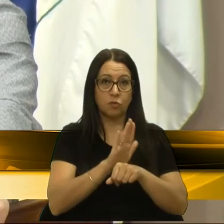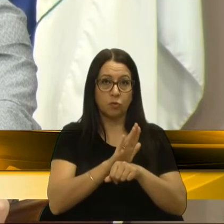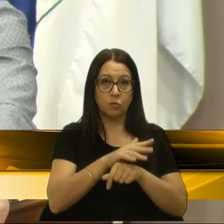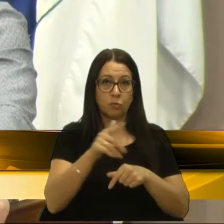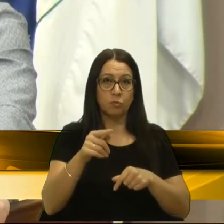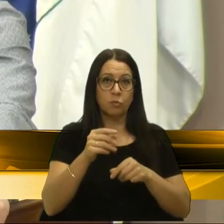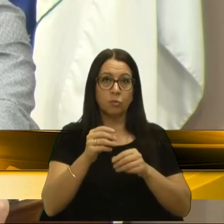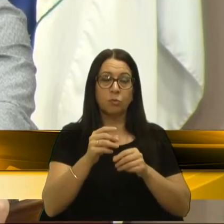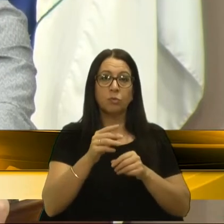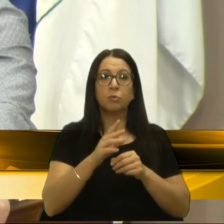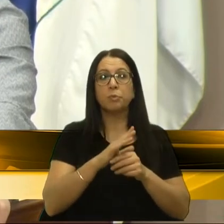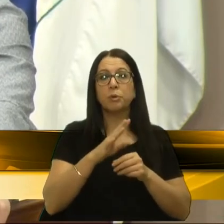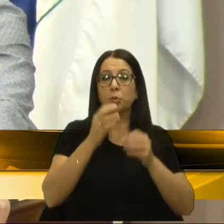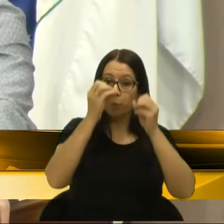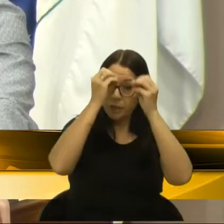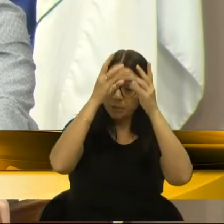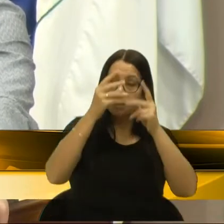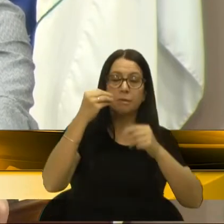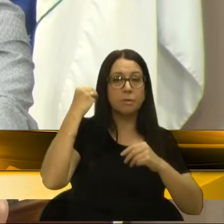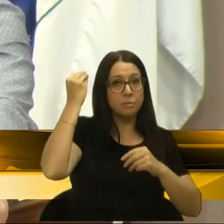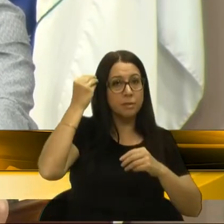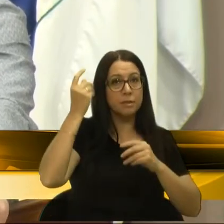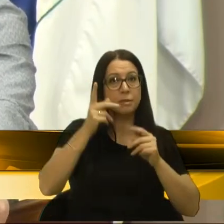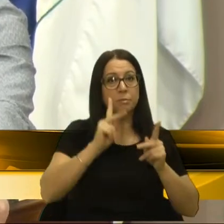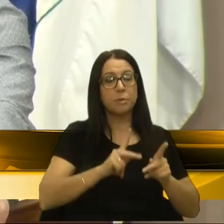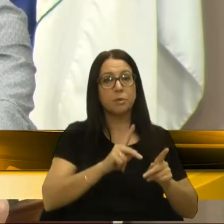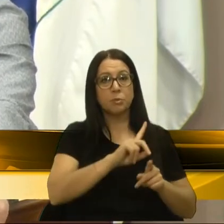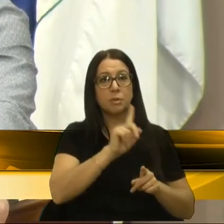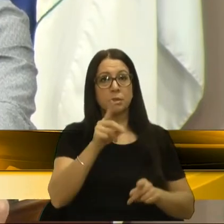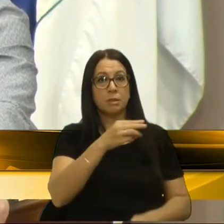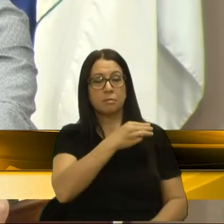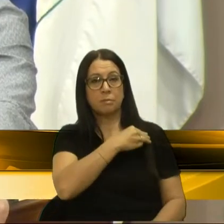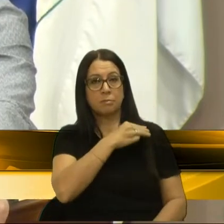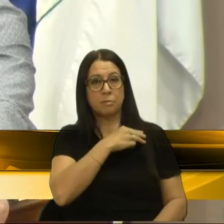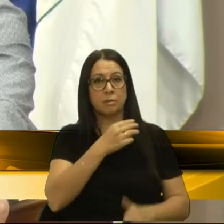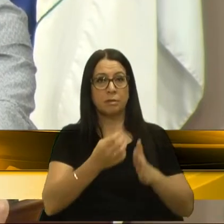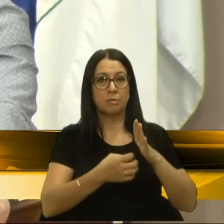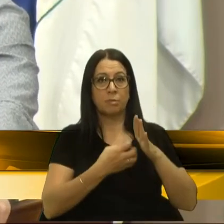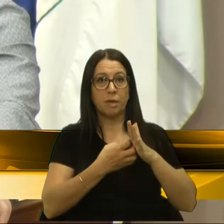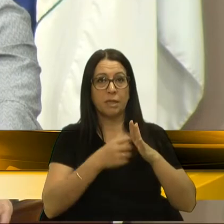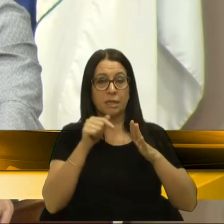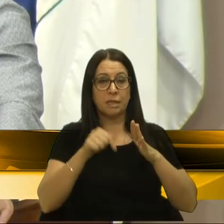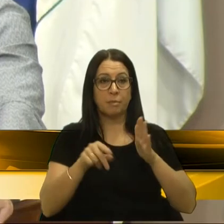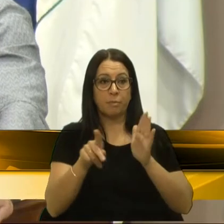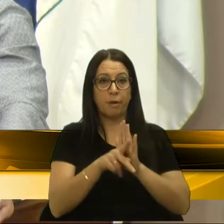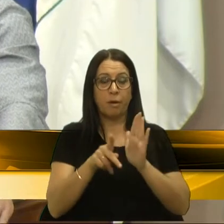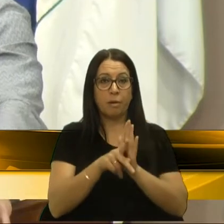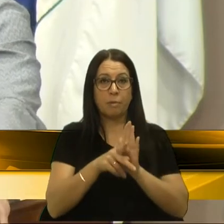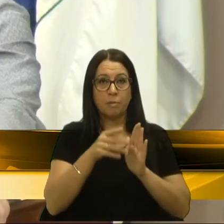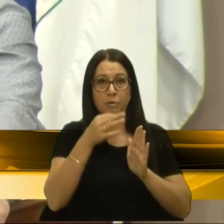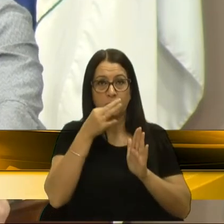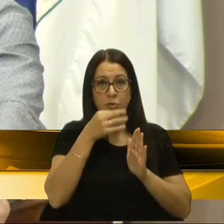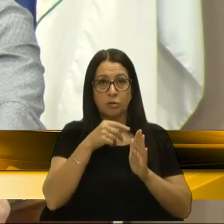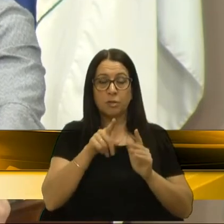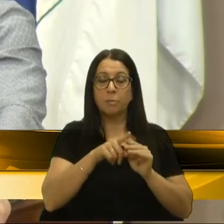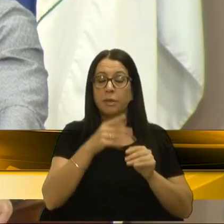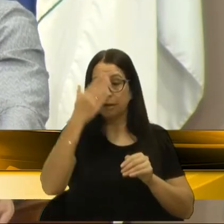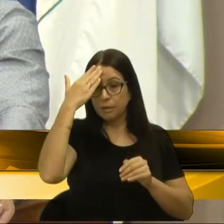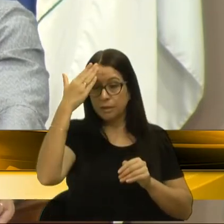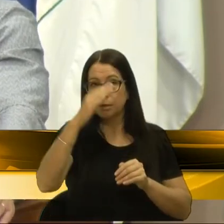seu conhecimento, pela experiência, trazer esse pessoal da Marco Polo, uma empresa aí raiz de Caxias Sul. Quero agradecer também aqui